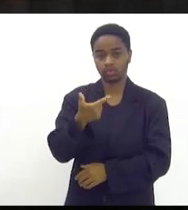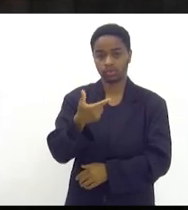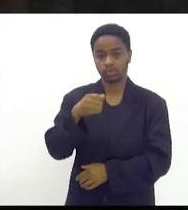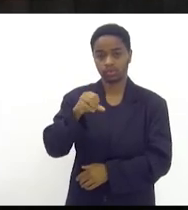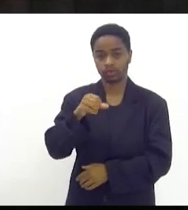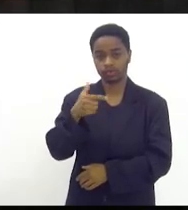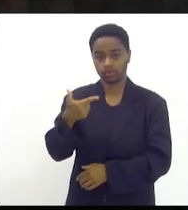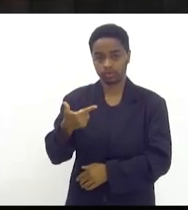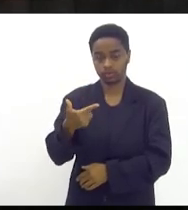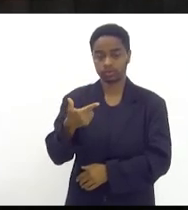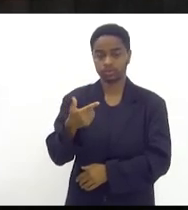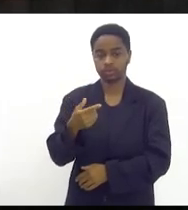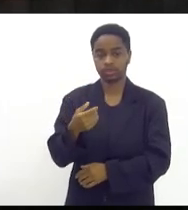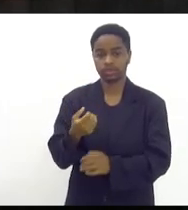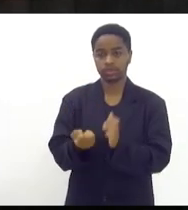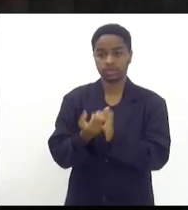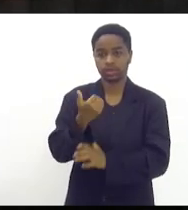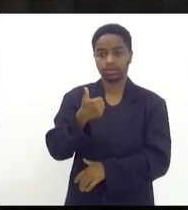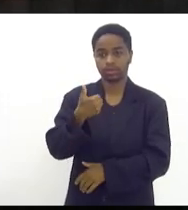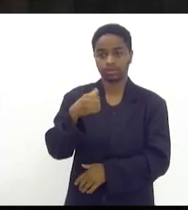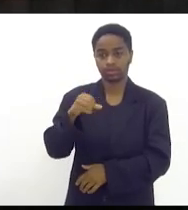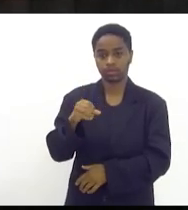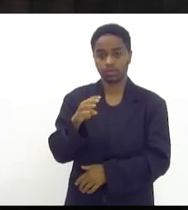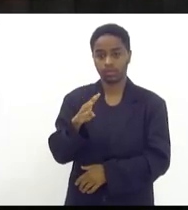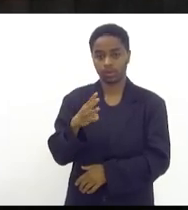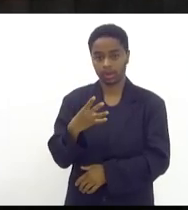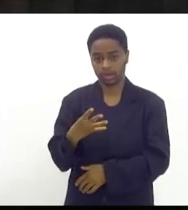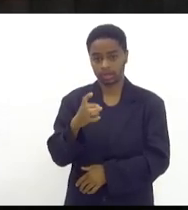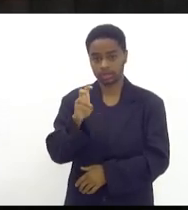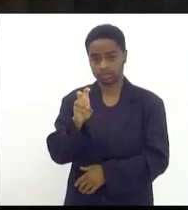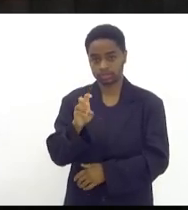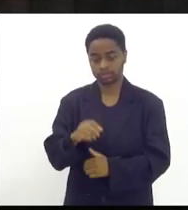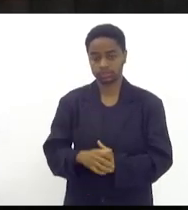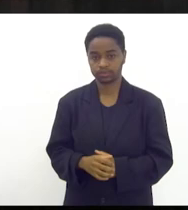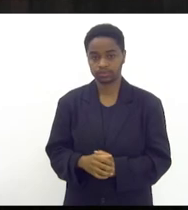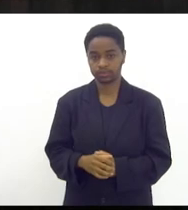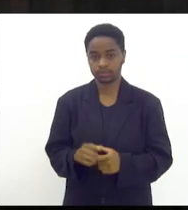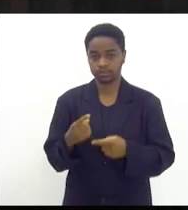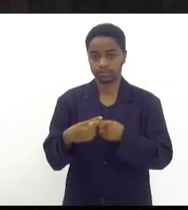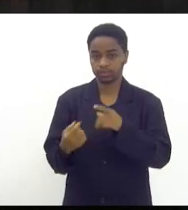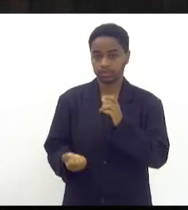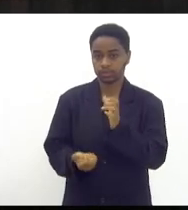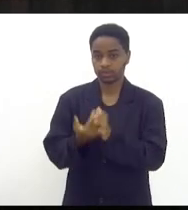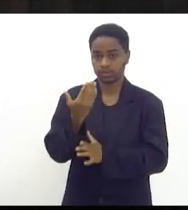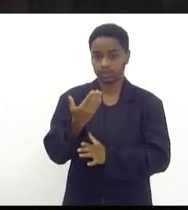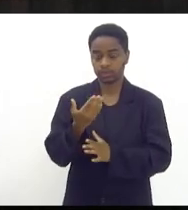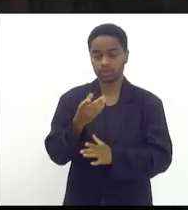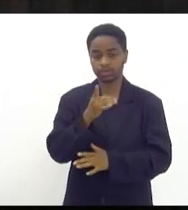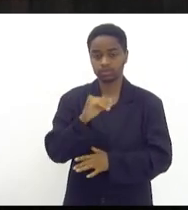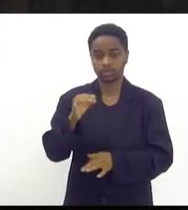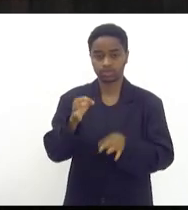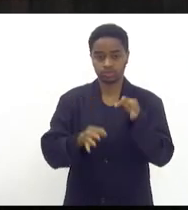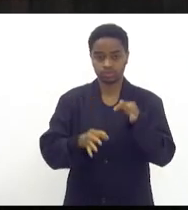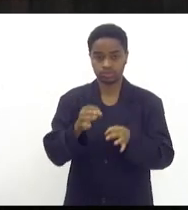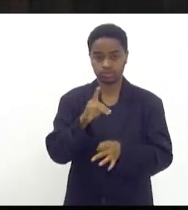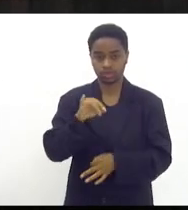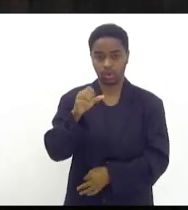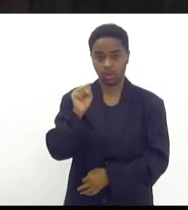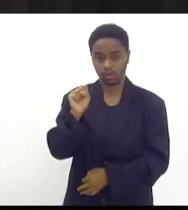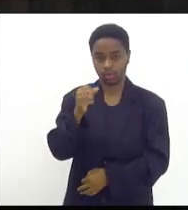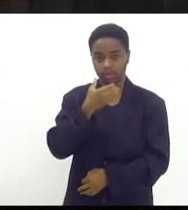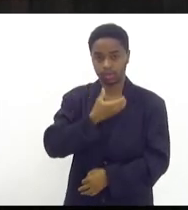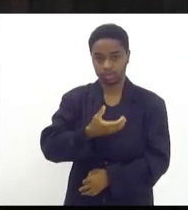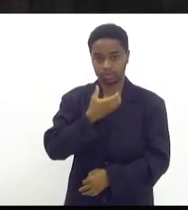8.292, de 1945, em que foi instituído como Dia da Justiça, o dia 8 de